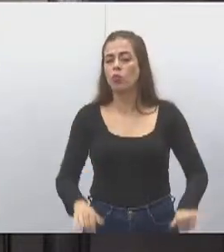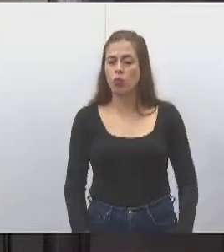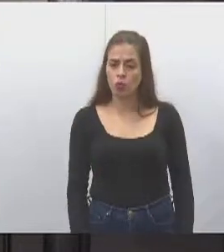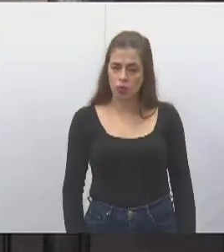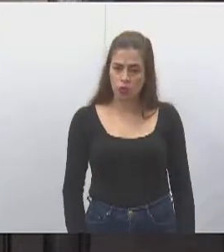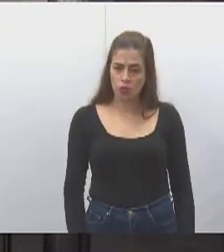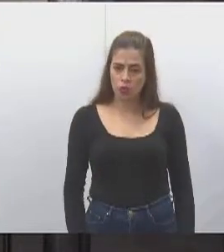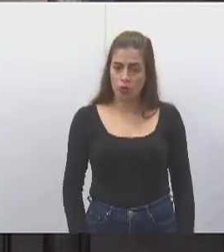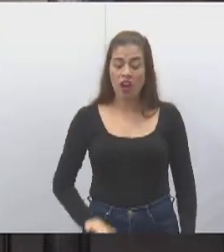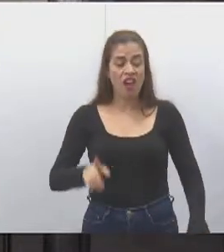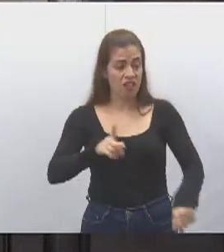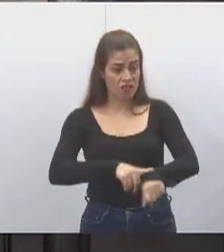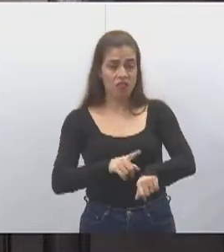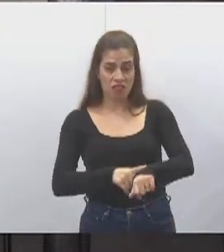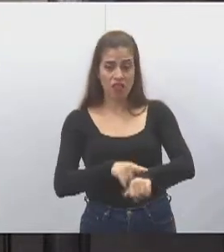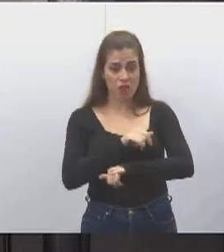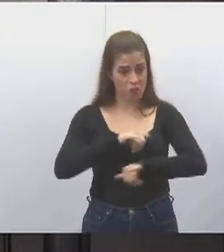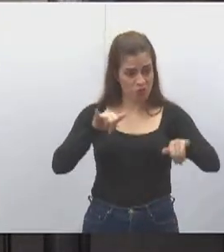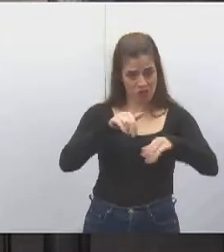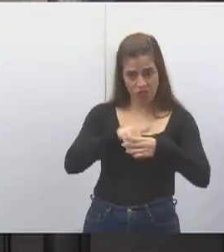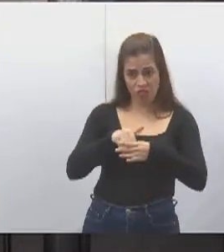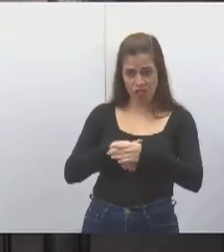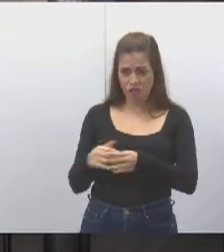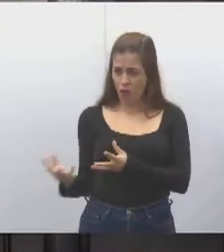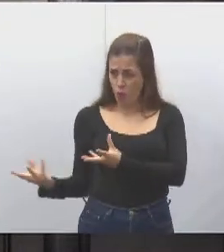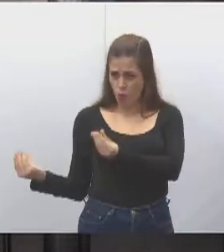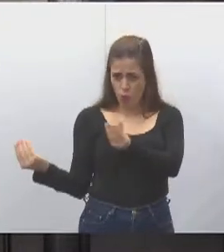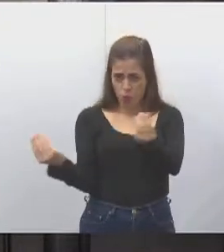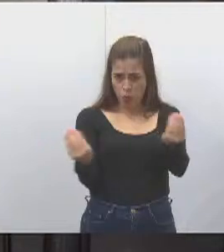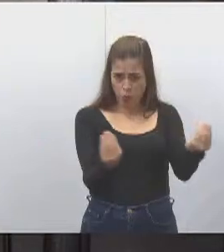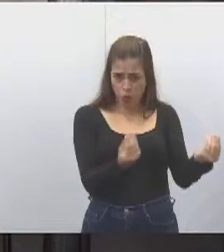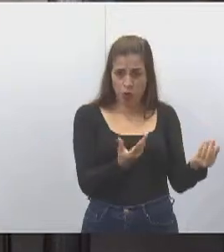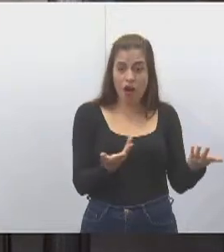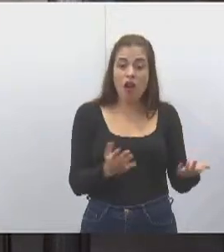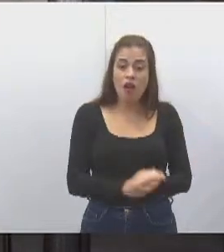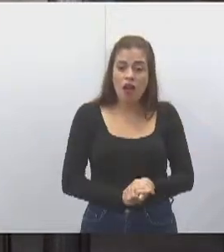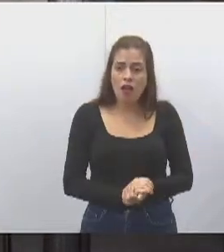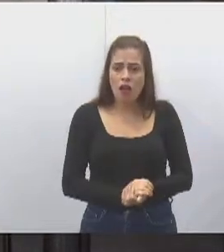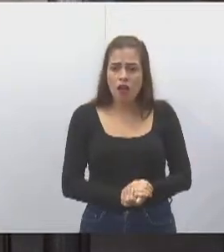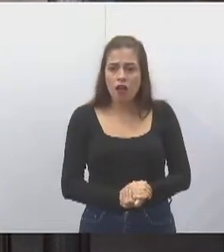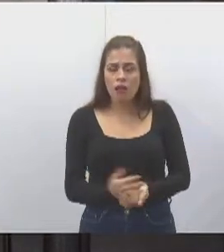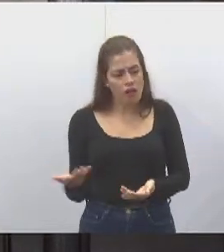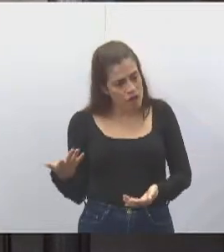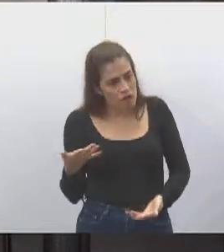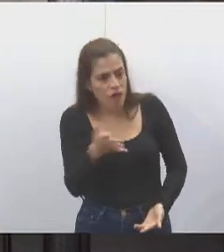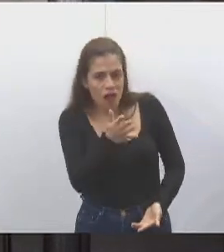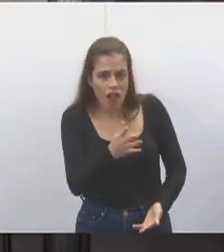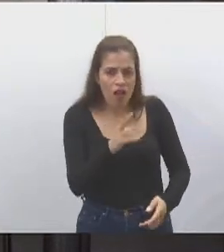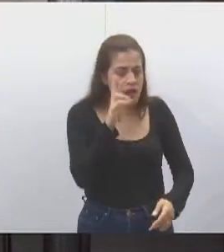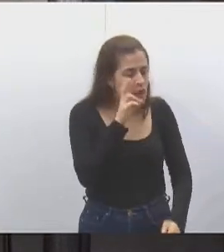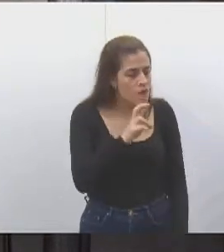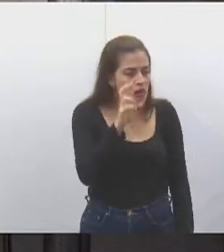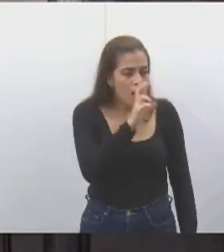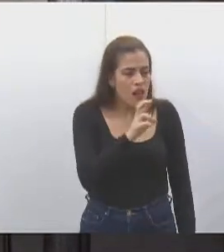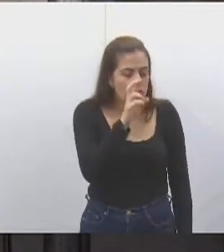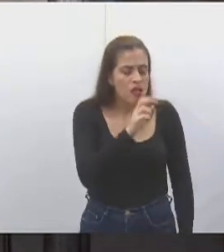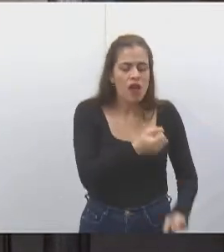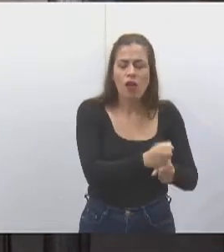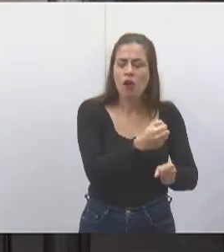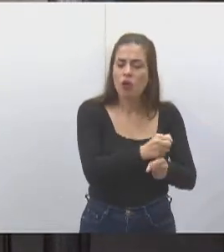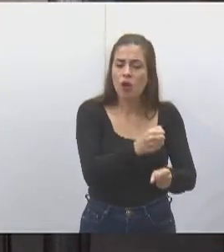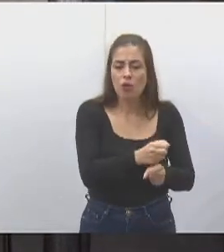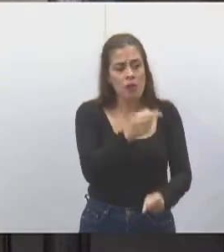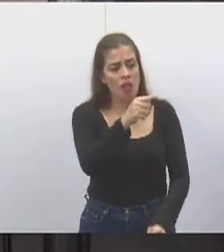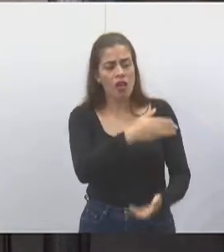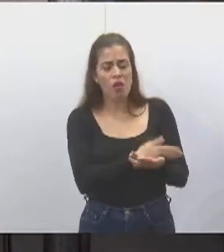Aí no tempo de eleição vai um monte de vereador, mas vai fiscalizar as obras. As obras estão lá,